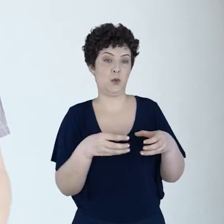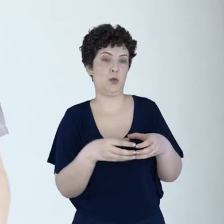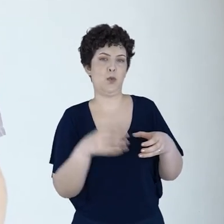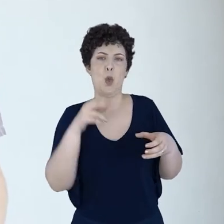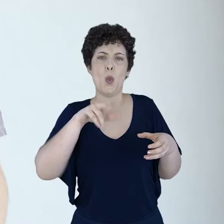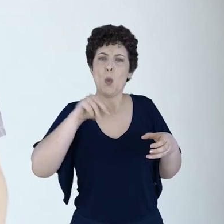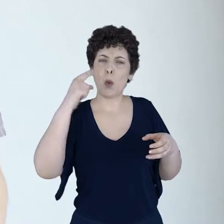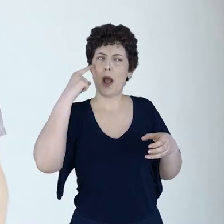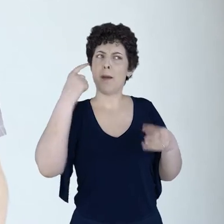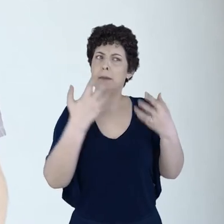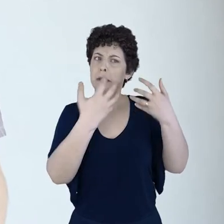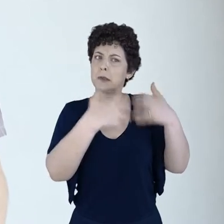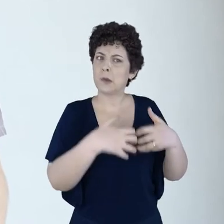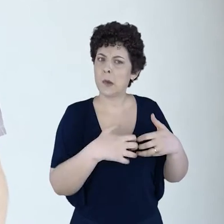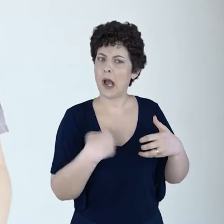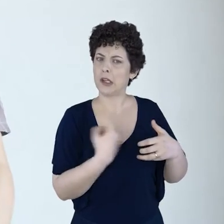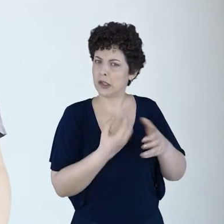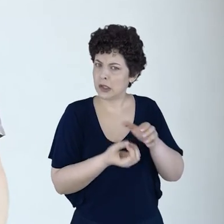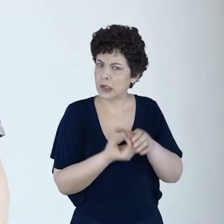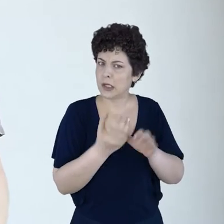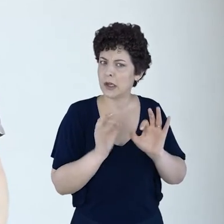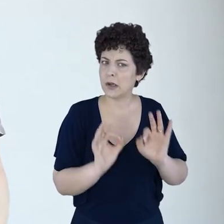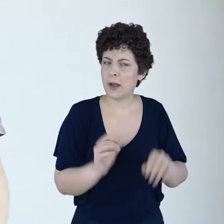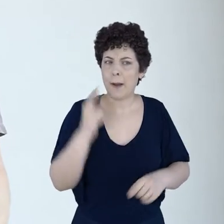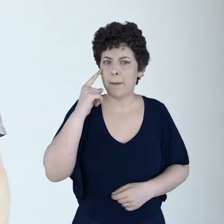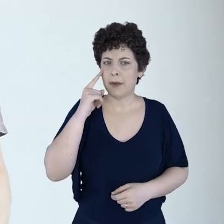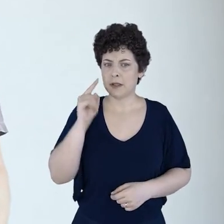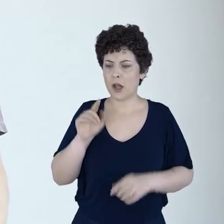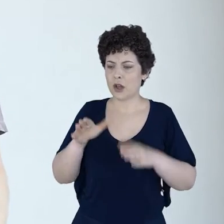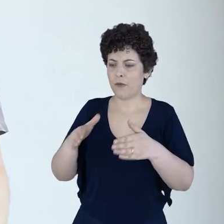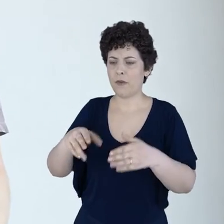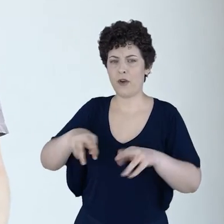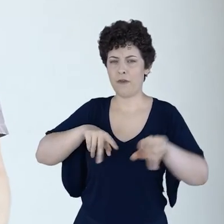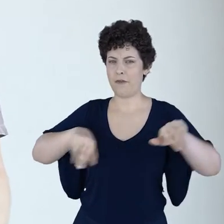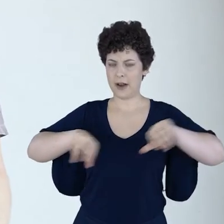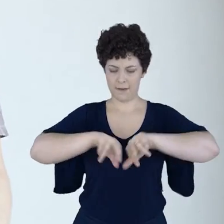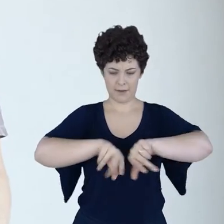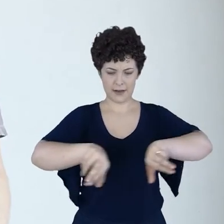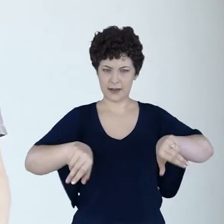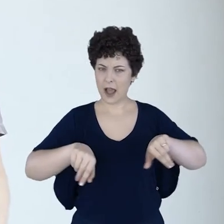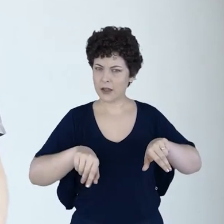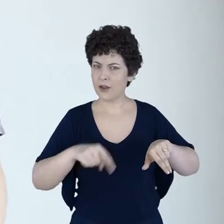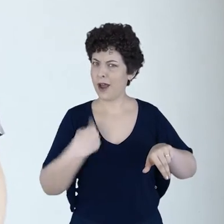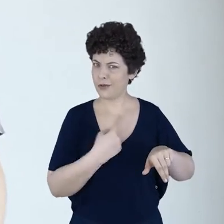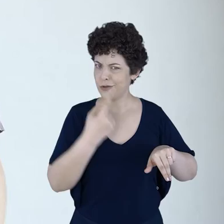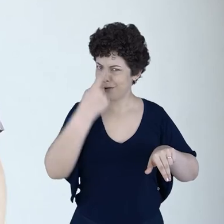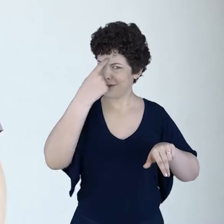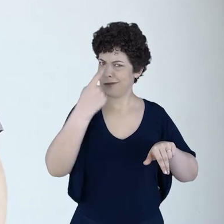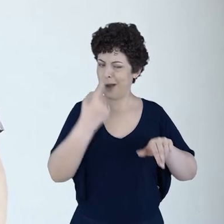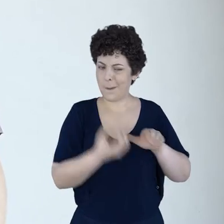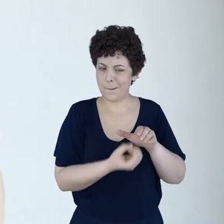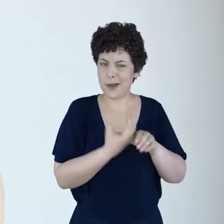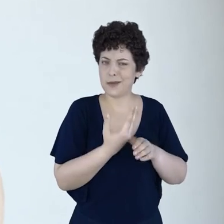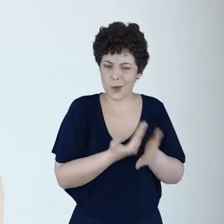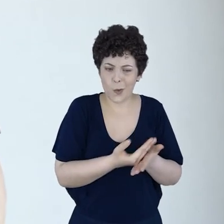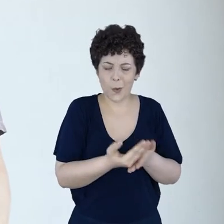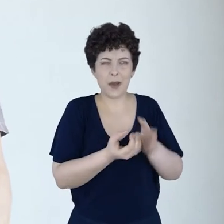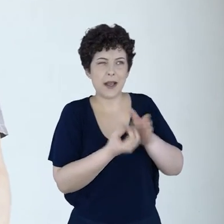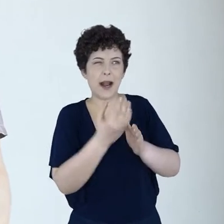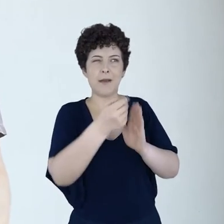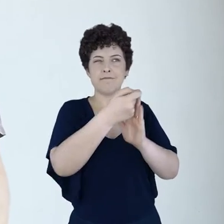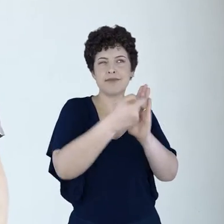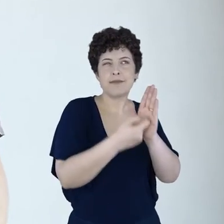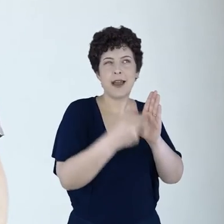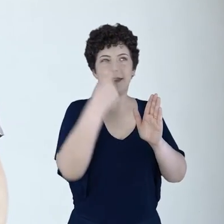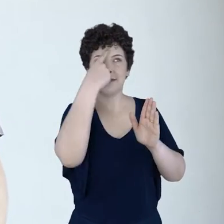grupo, nunca tinha sido pensada, que é, será que a gente cria, pensando numa diversidade de espectadores, será que a gente cria pensando em todos